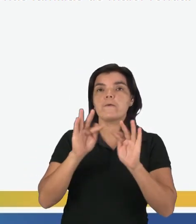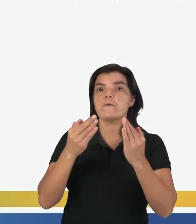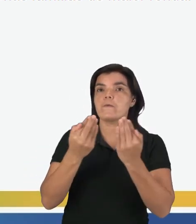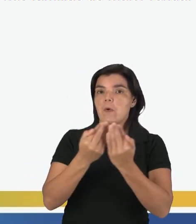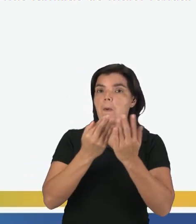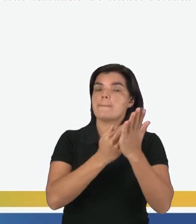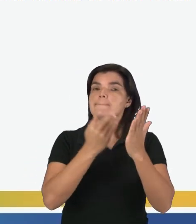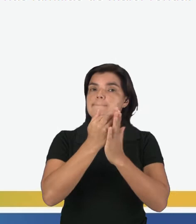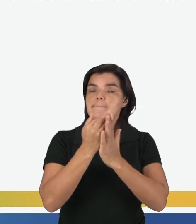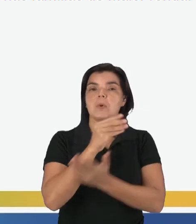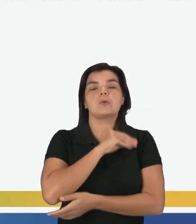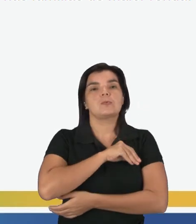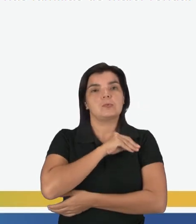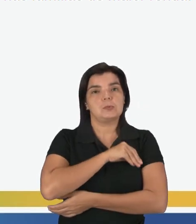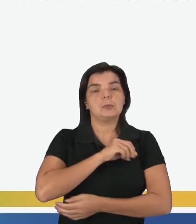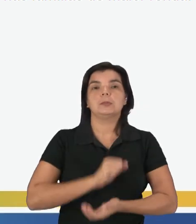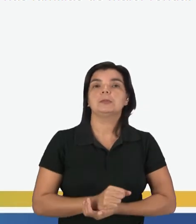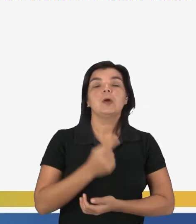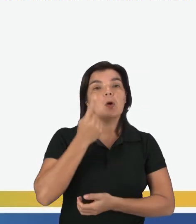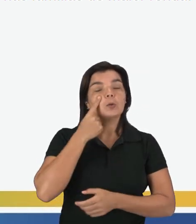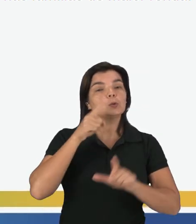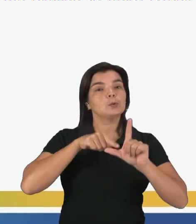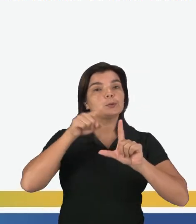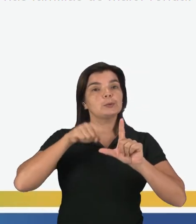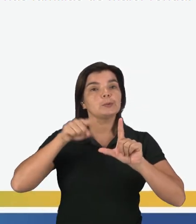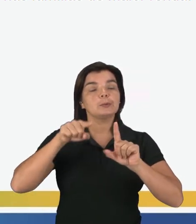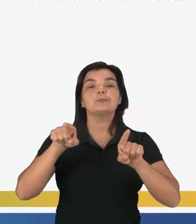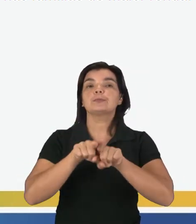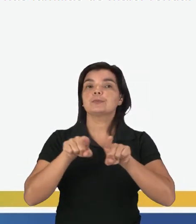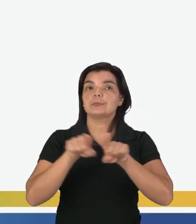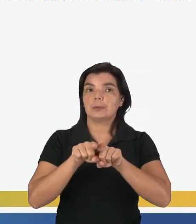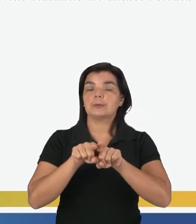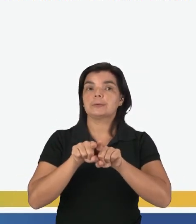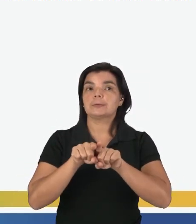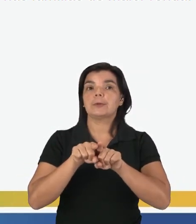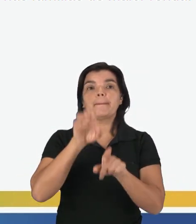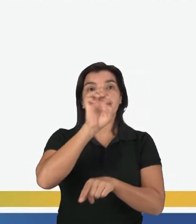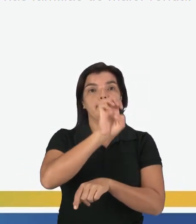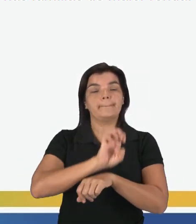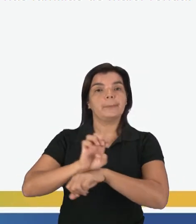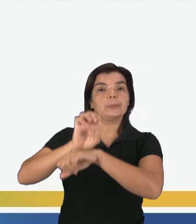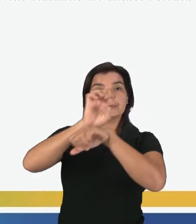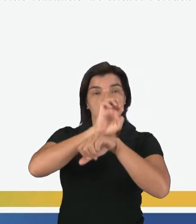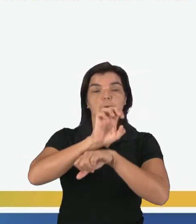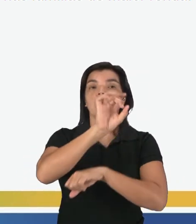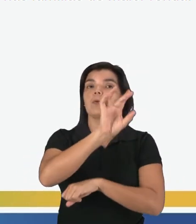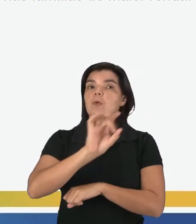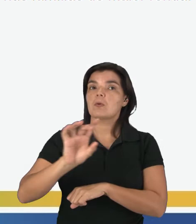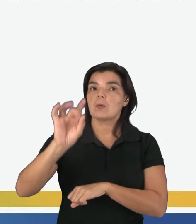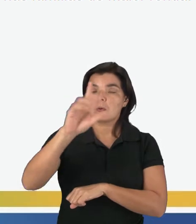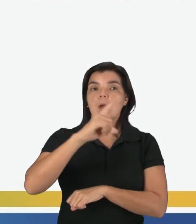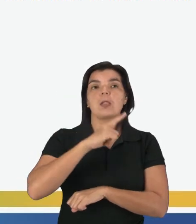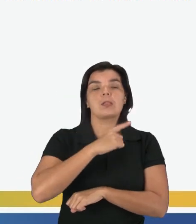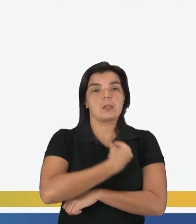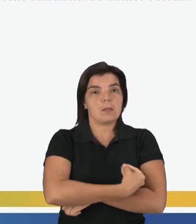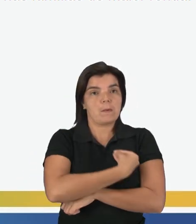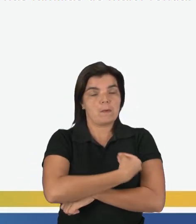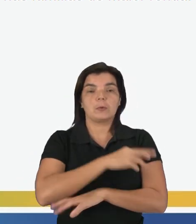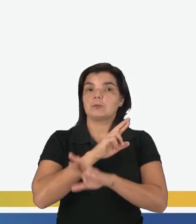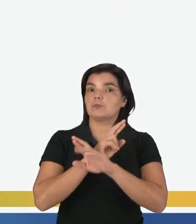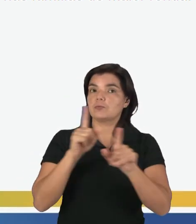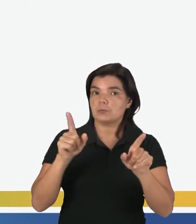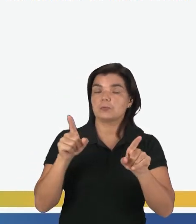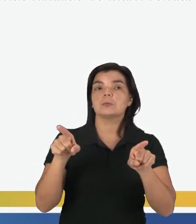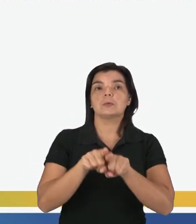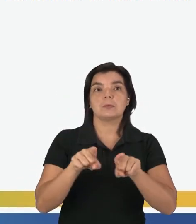de maior renda. E aí nós temos aí uma ilustração por estado, cada um deles tem uma expectativa